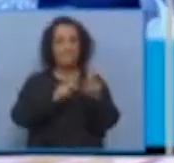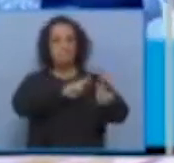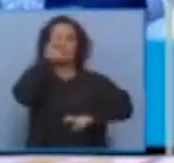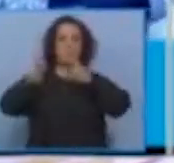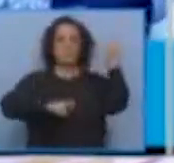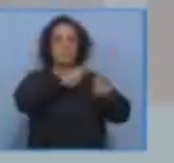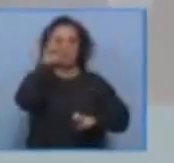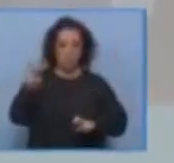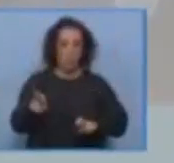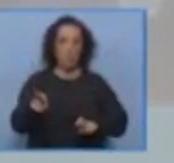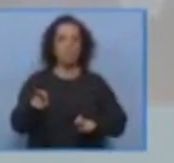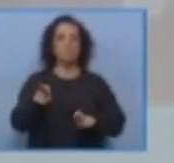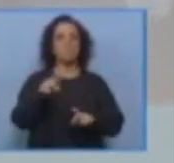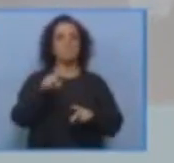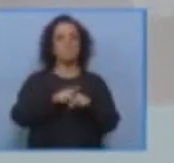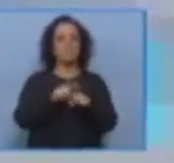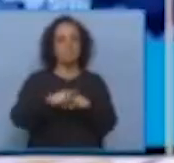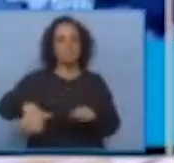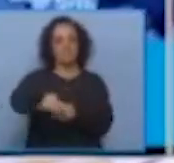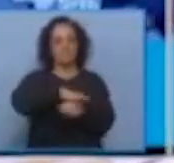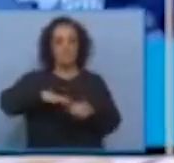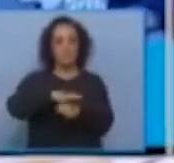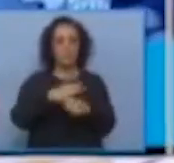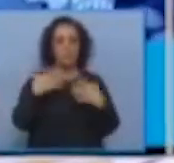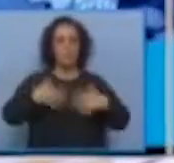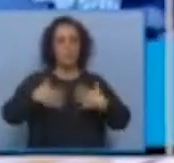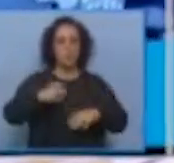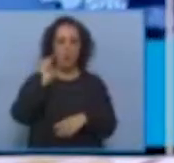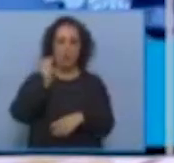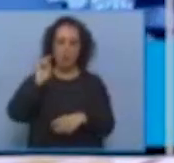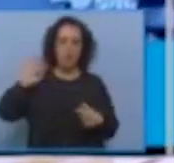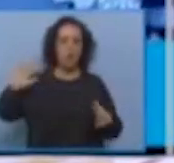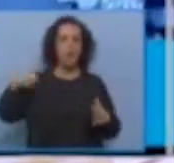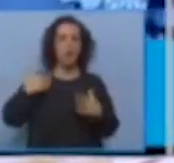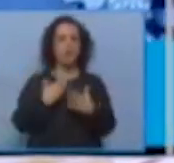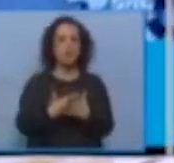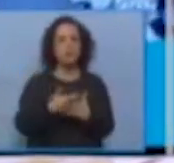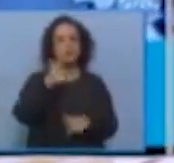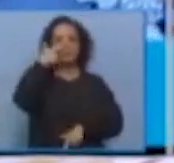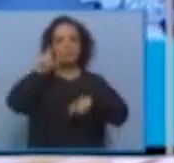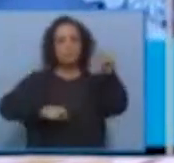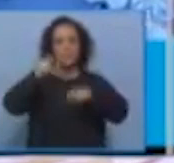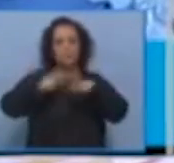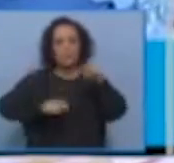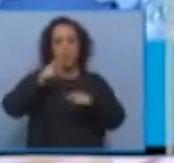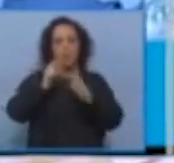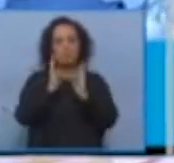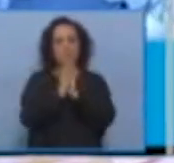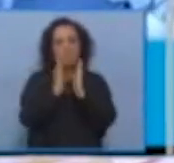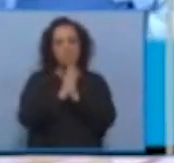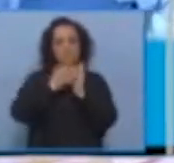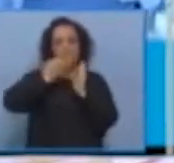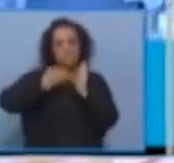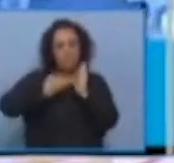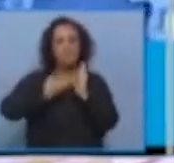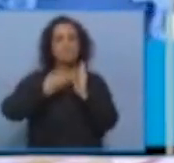é um terreno de captação muito intensiva nos últimos anos de fiéis para as